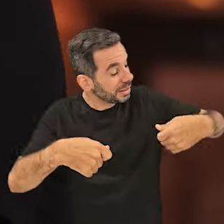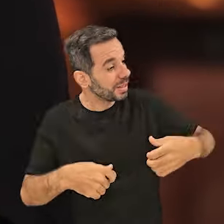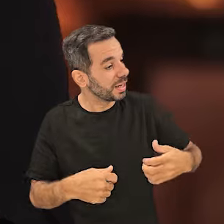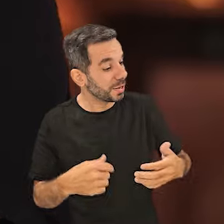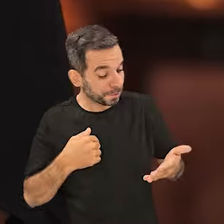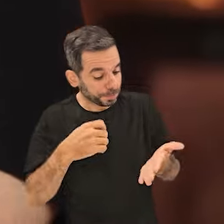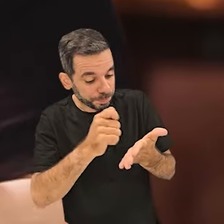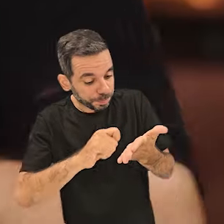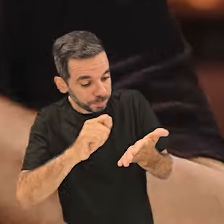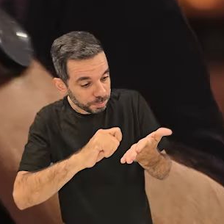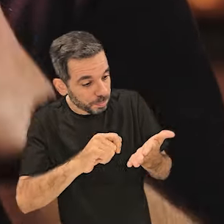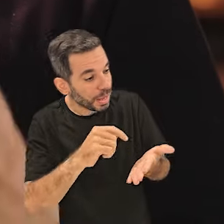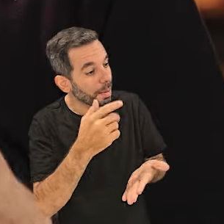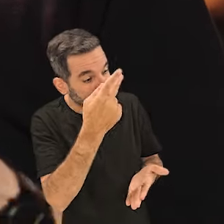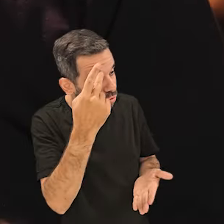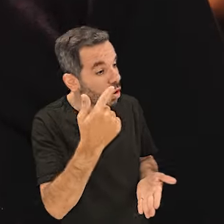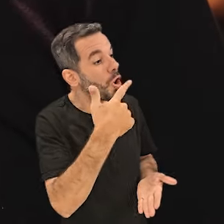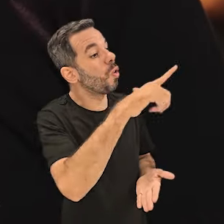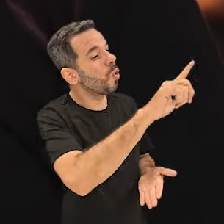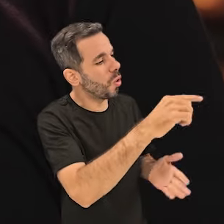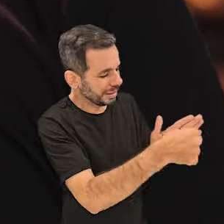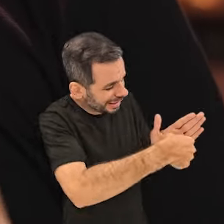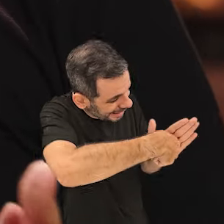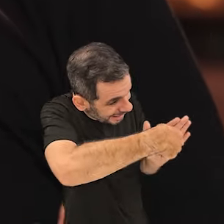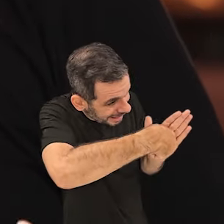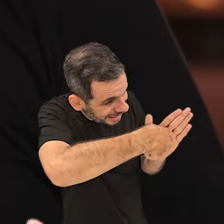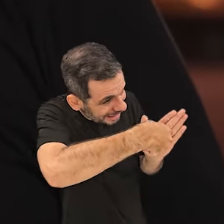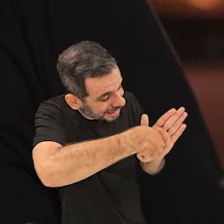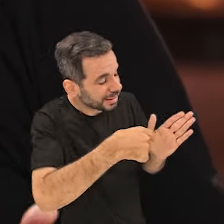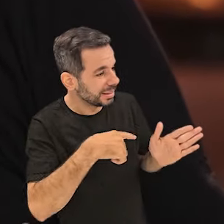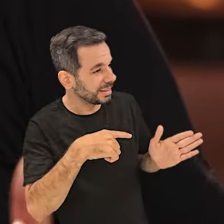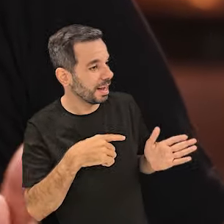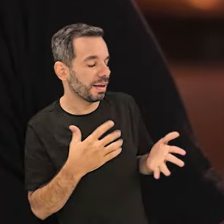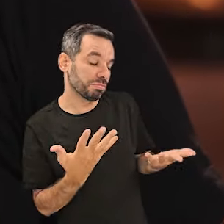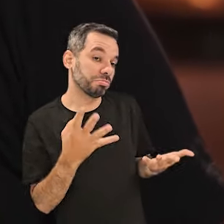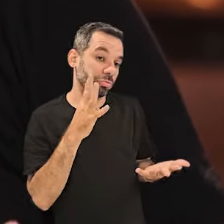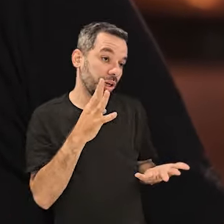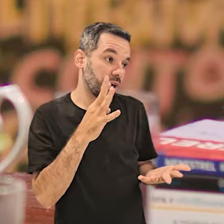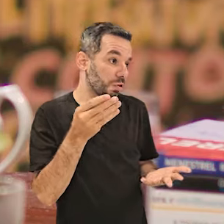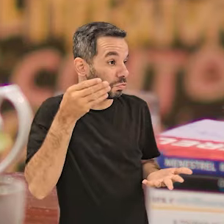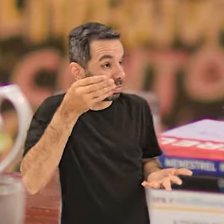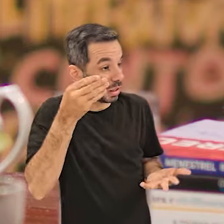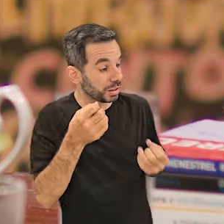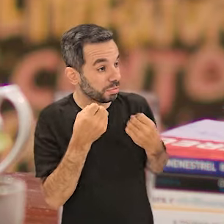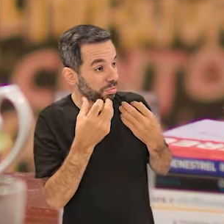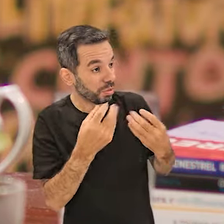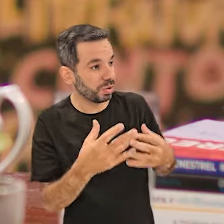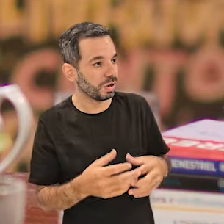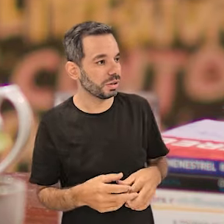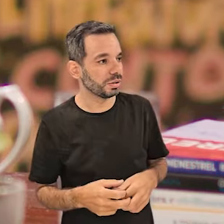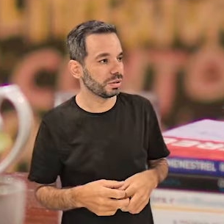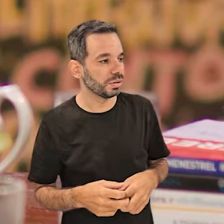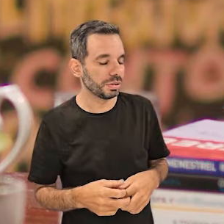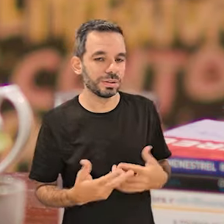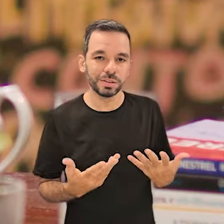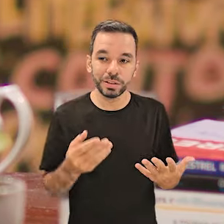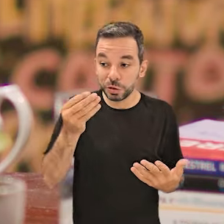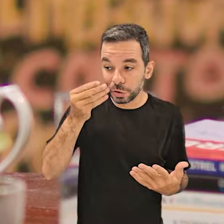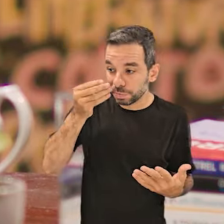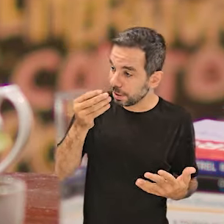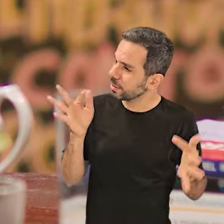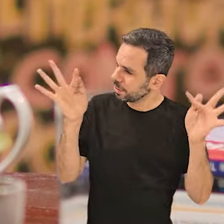alguém avaliar. Então, acho que tudo isso é muito importante e tem sido uma experiência muito bacana. Estou muito feliz. Essa experiência feliz acaba